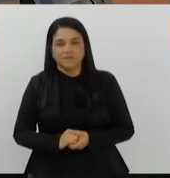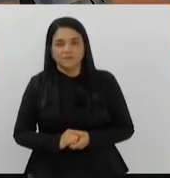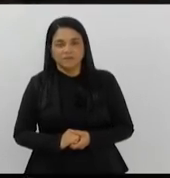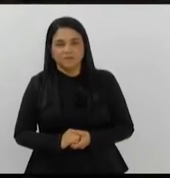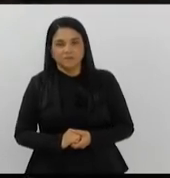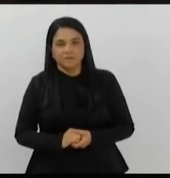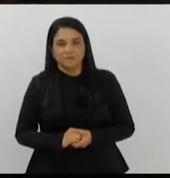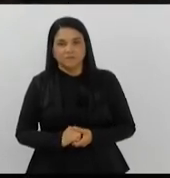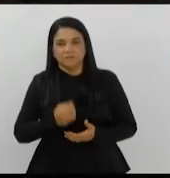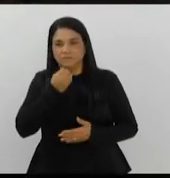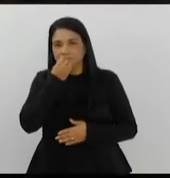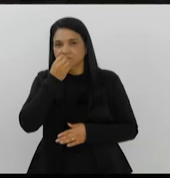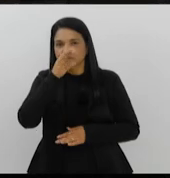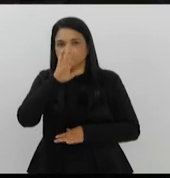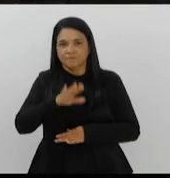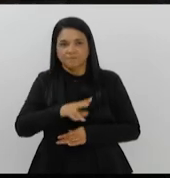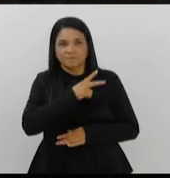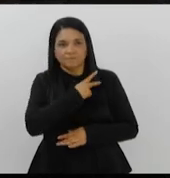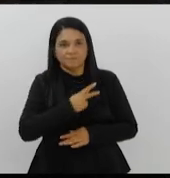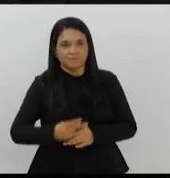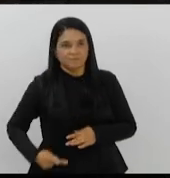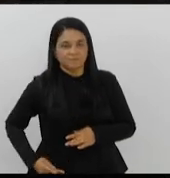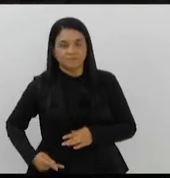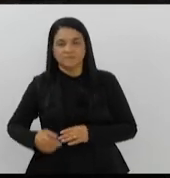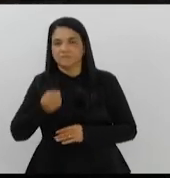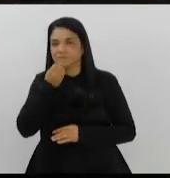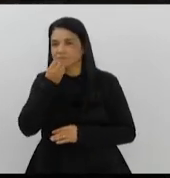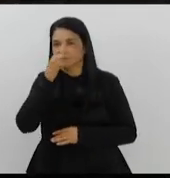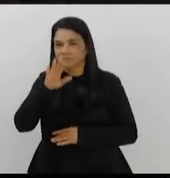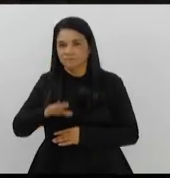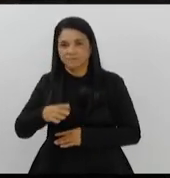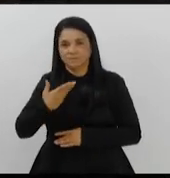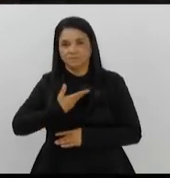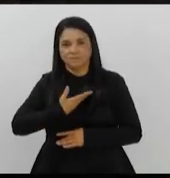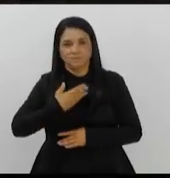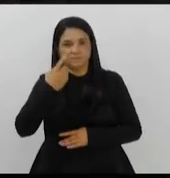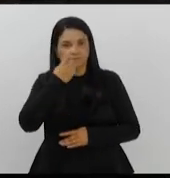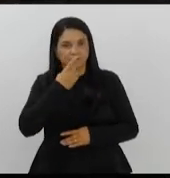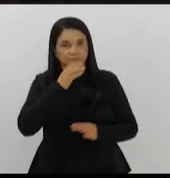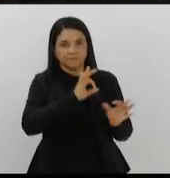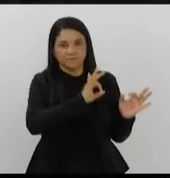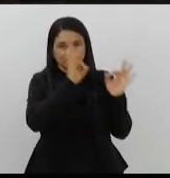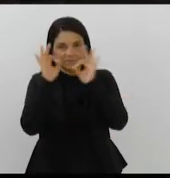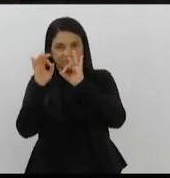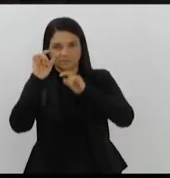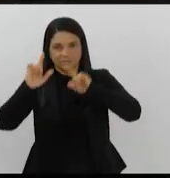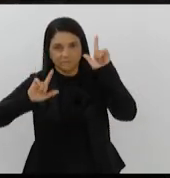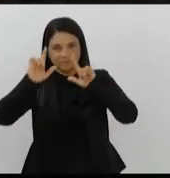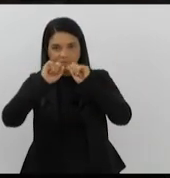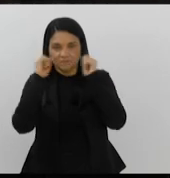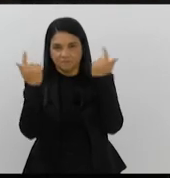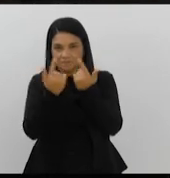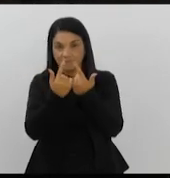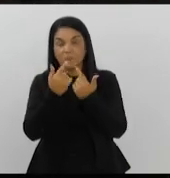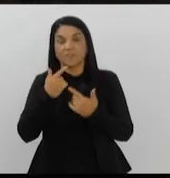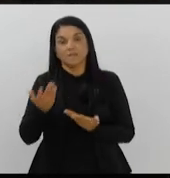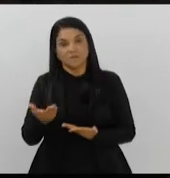Boa tarde, presidente, nobres colegas parlamentares, público presente e quem nos assiste pela TV Alerj.